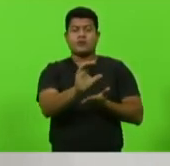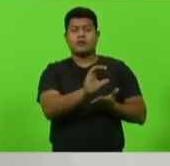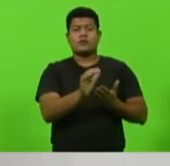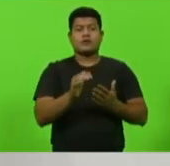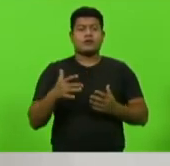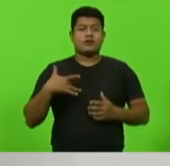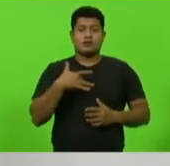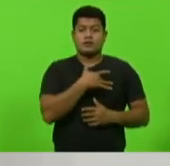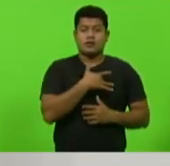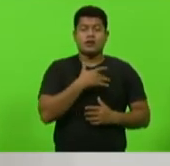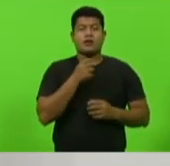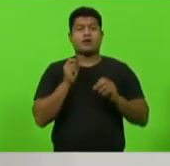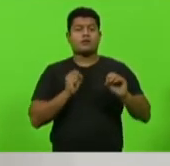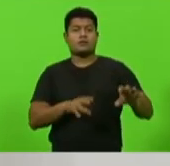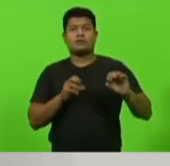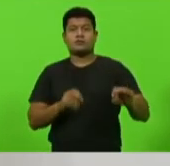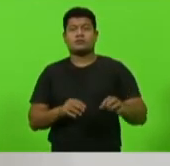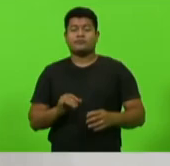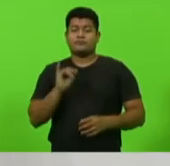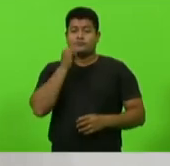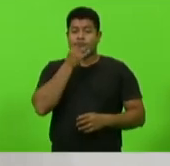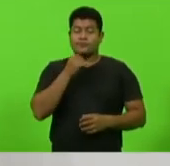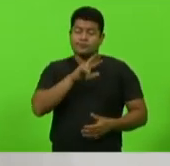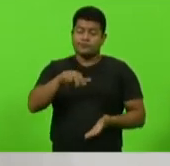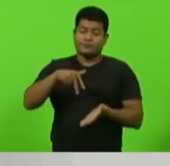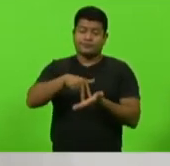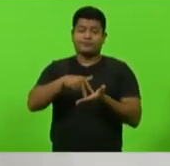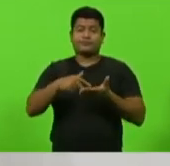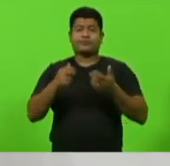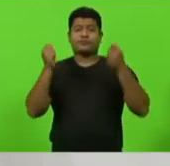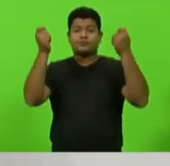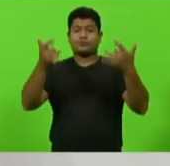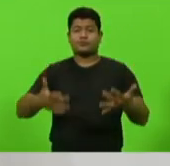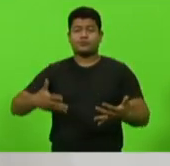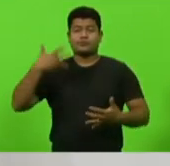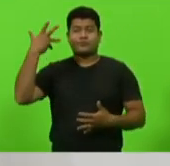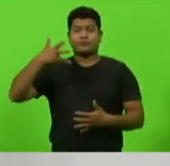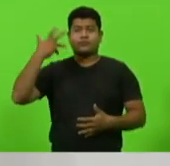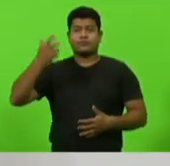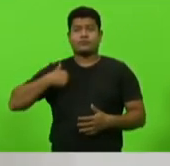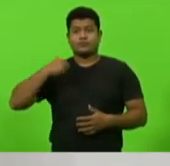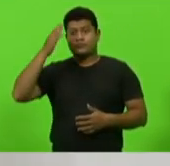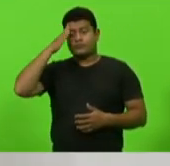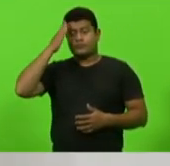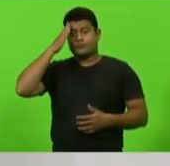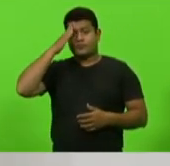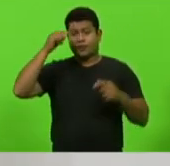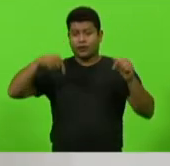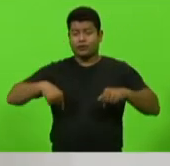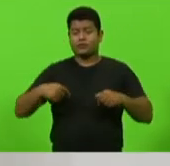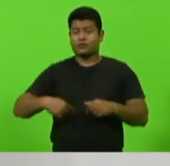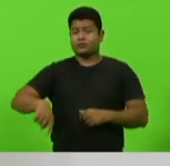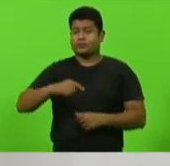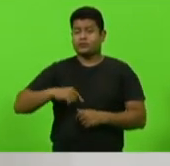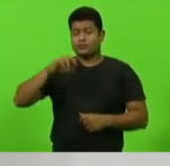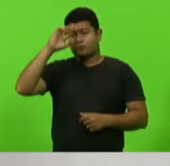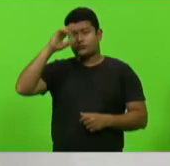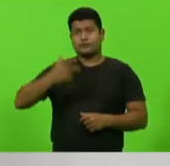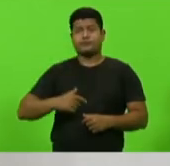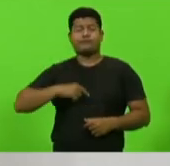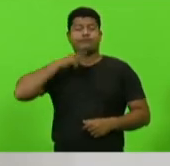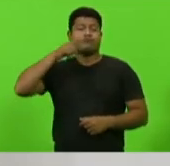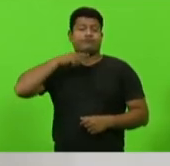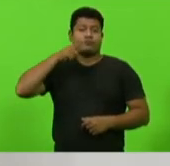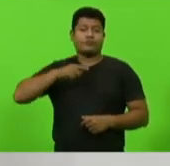eu fiz esta fala. Eu sei que aqui a gente não vai conseguir resolver muito,